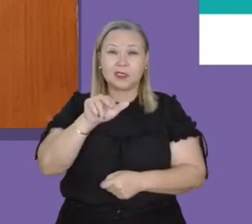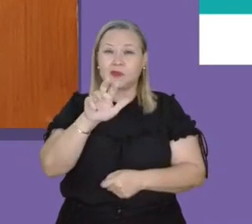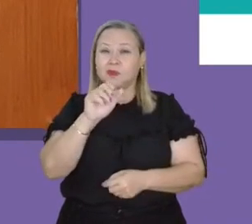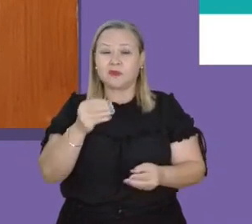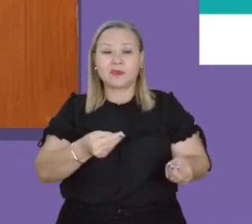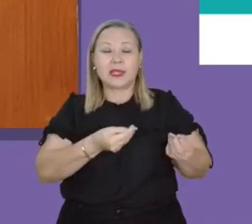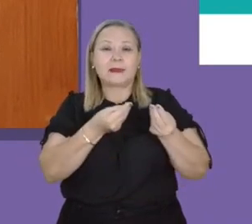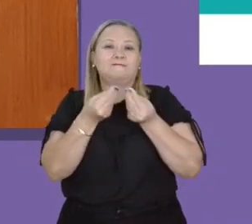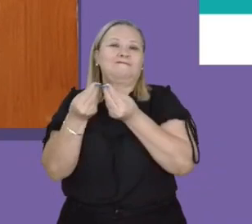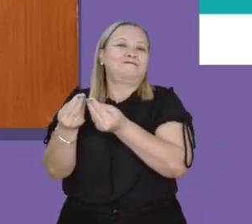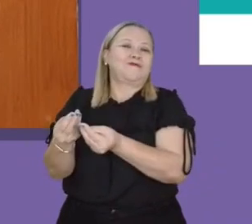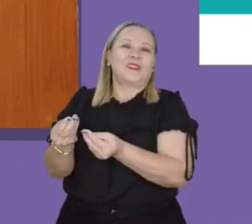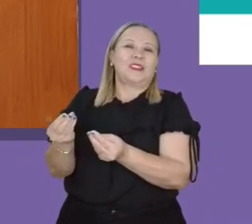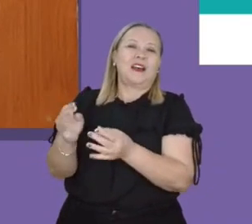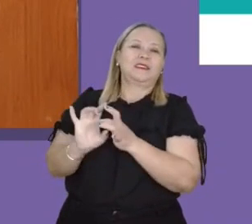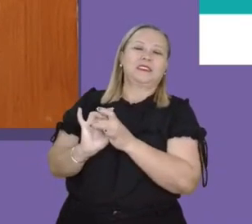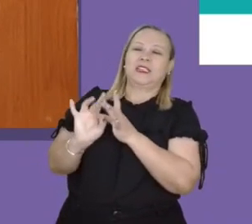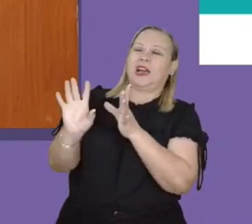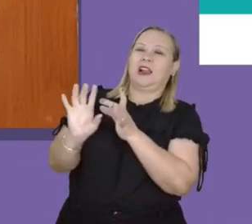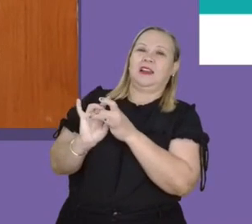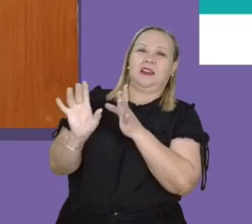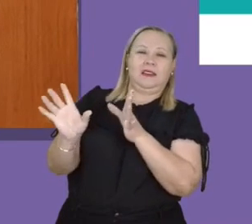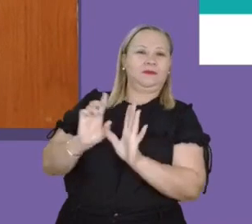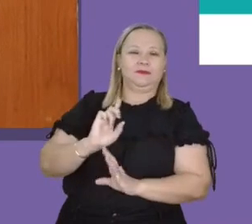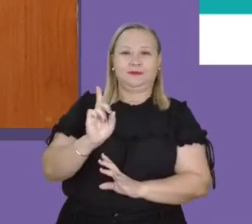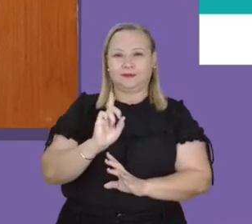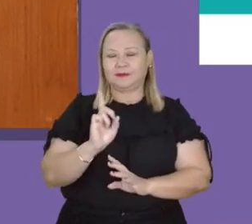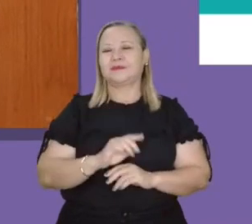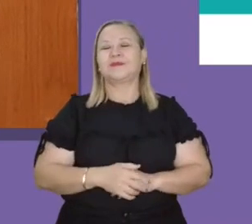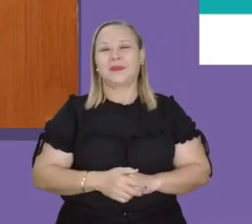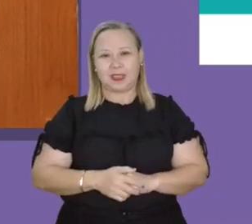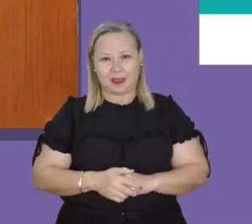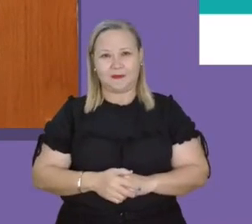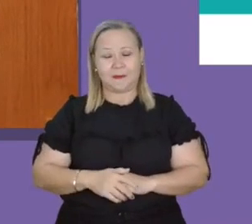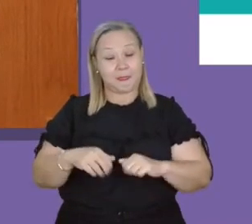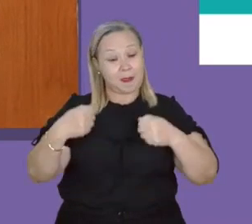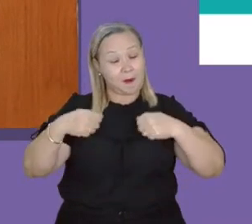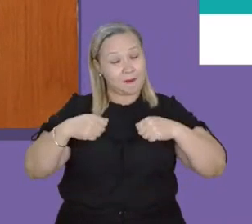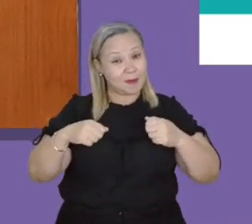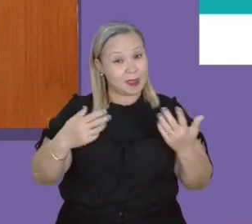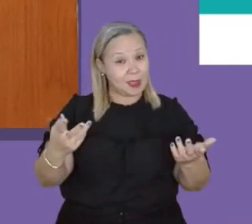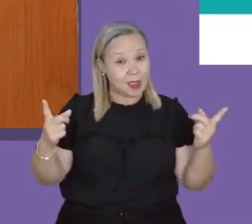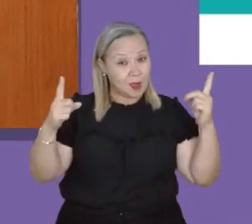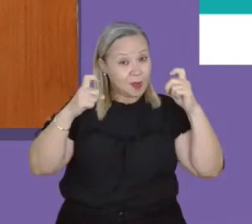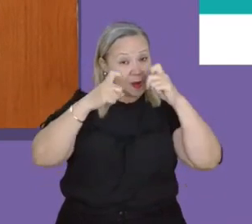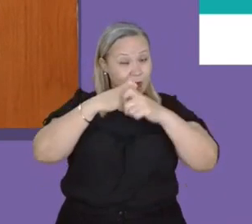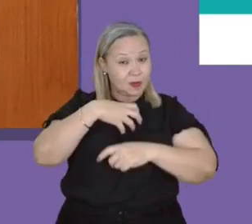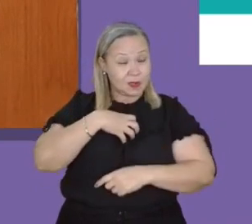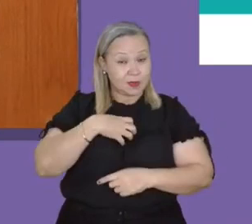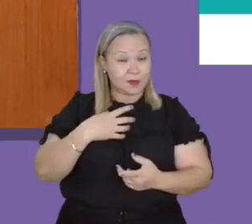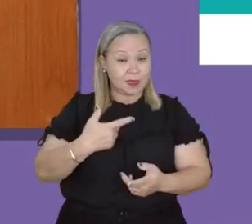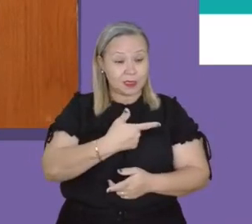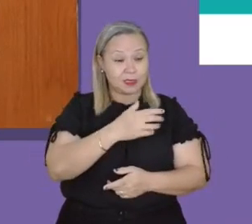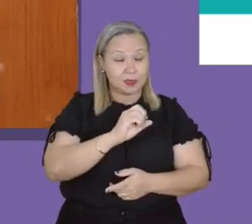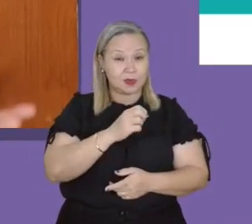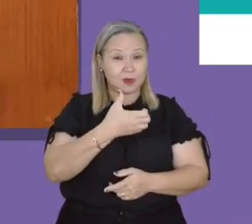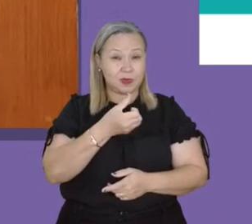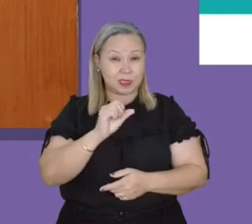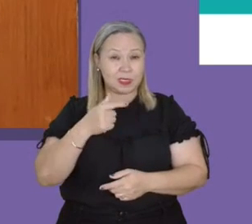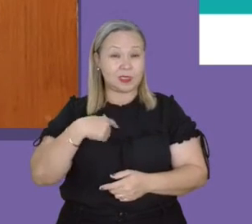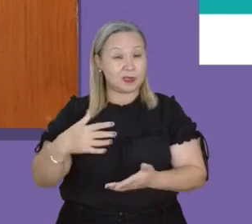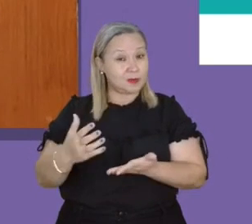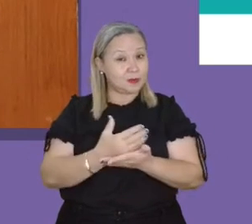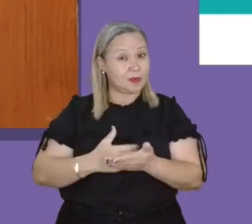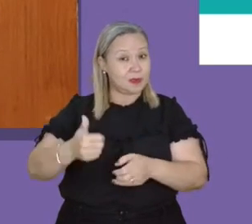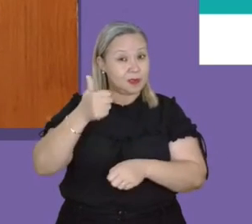né? Nunca vão ser entregues para a gente de mão beijada. Olha que conjunturas difíceis. Em 2016 a gente estava passando pelo golpe